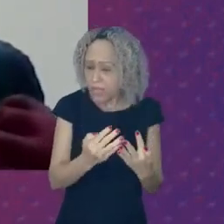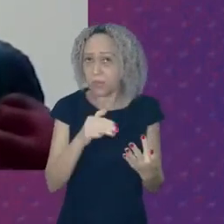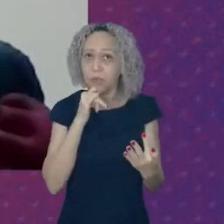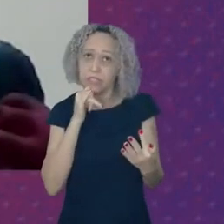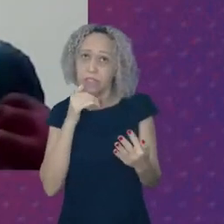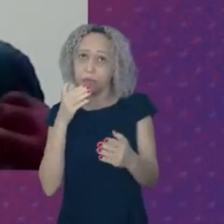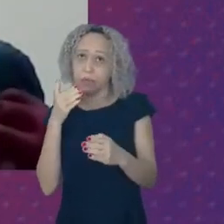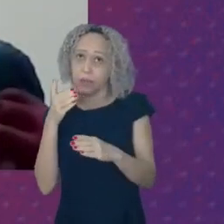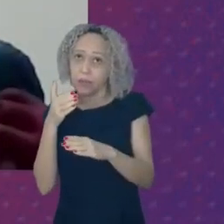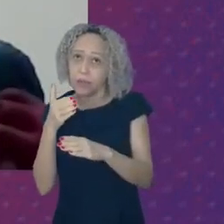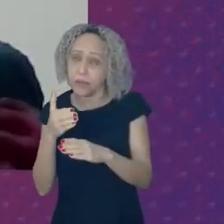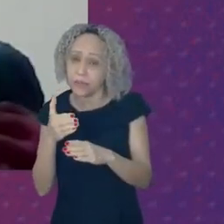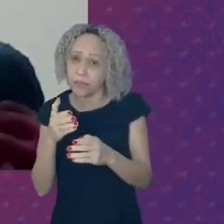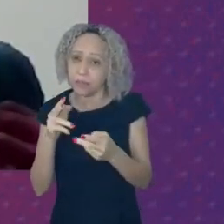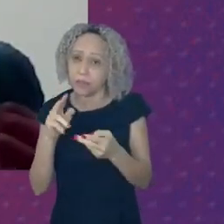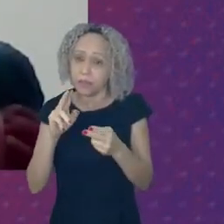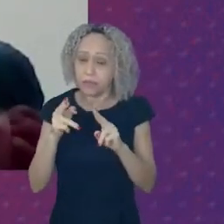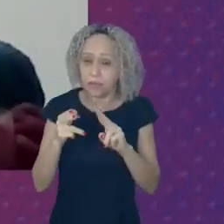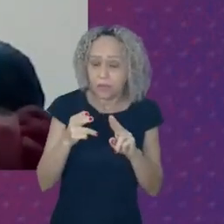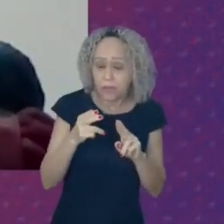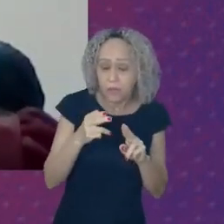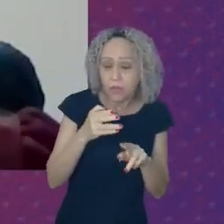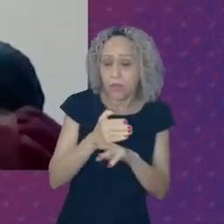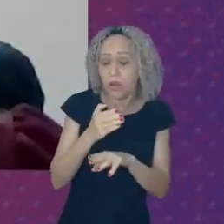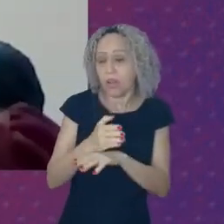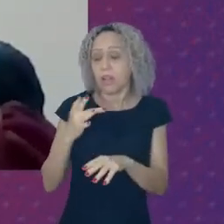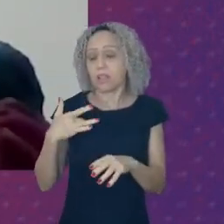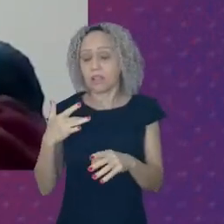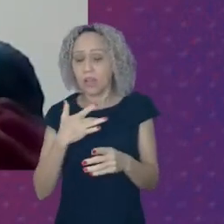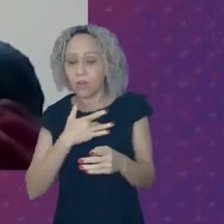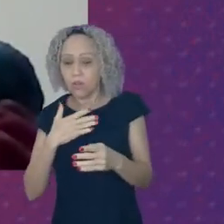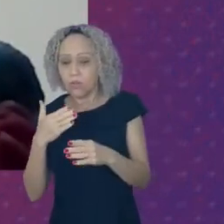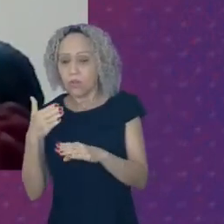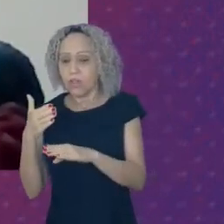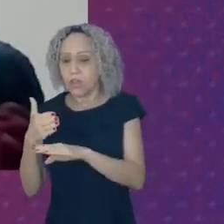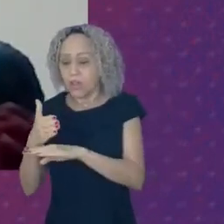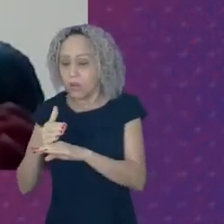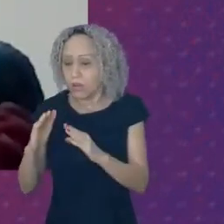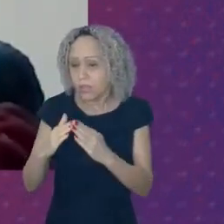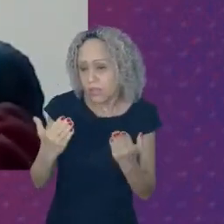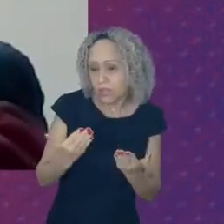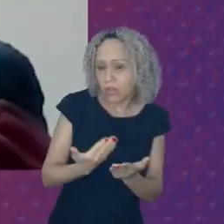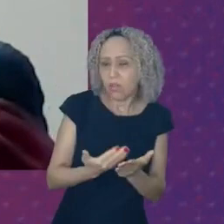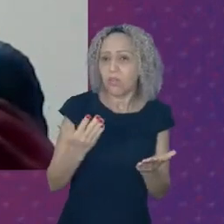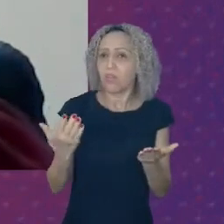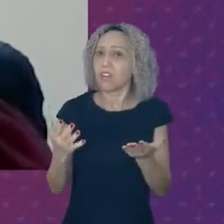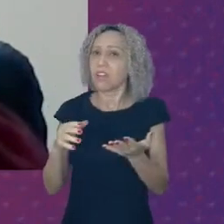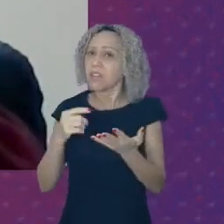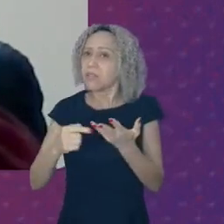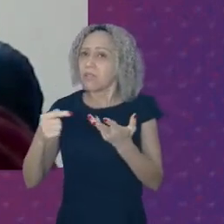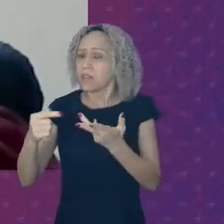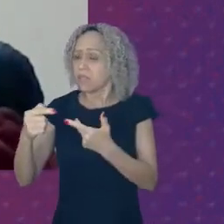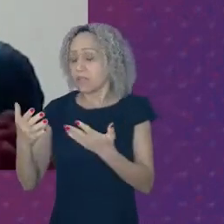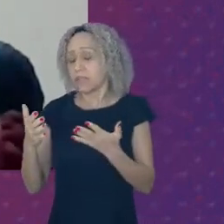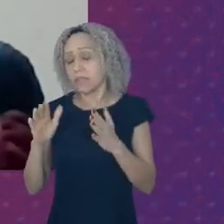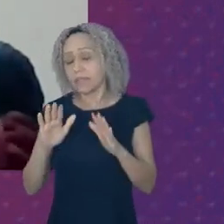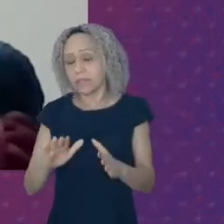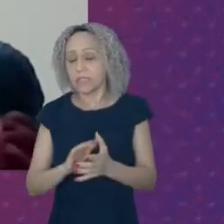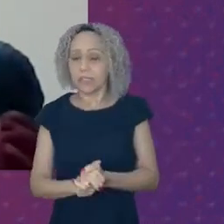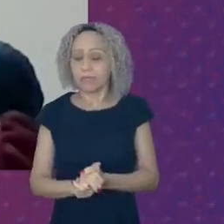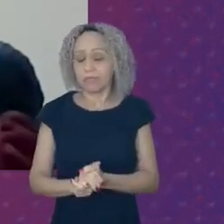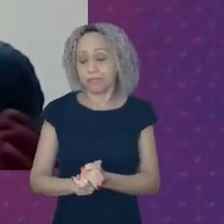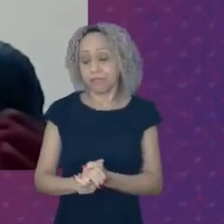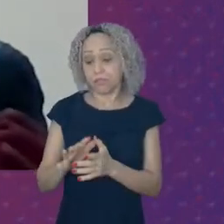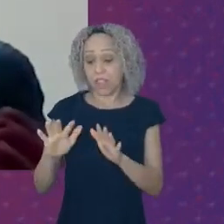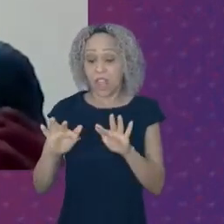beneficiária do programa. Então, com essa mudança, cada família recebia o valor unificado de R$600, independente